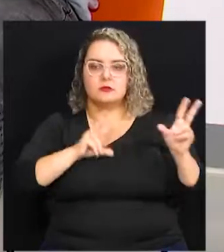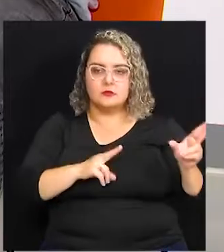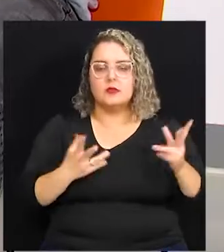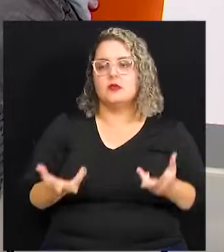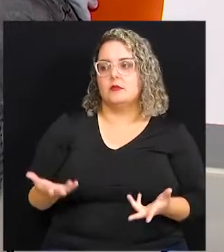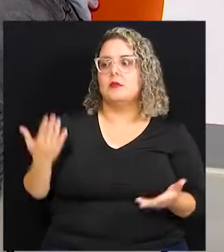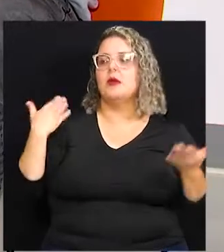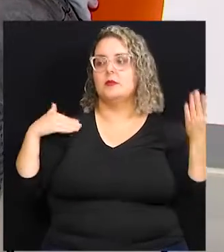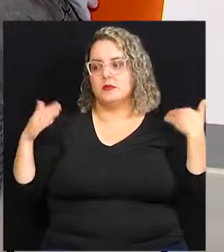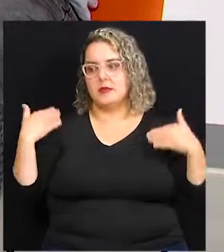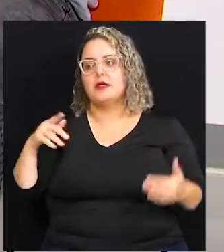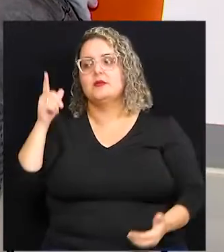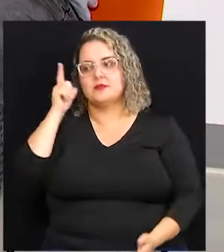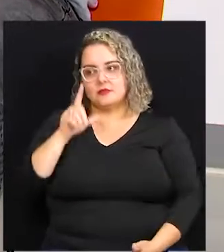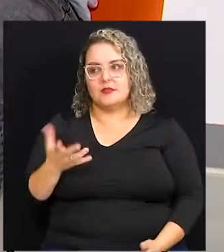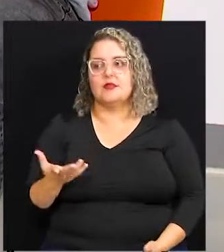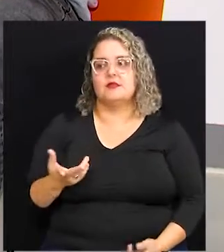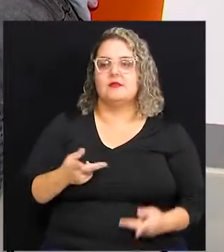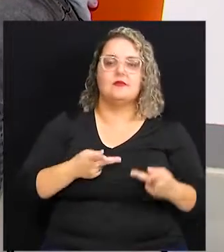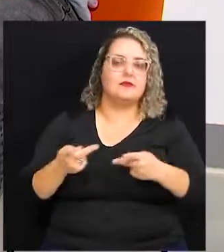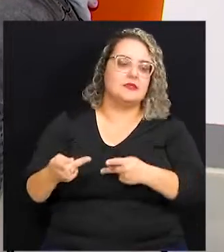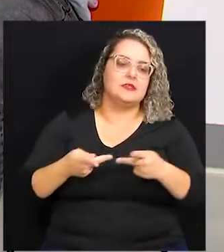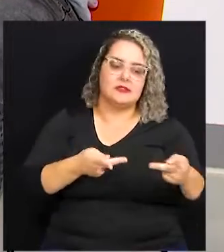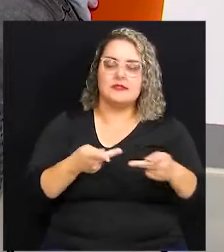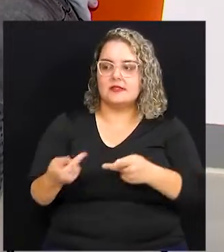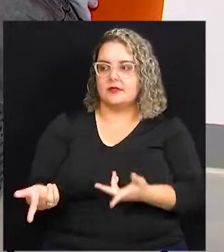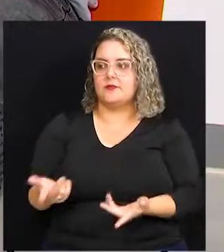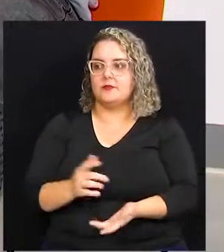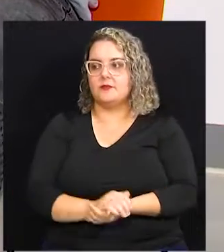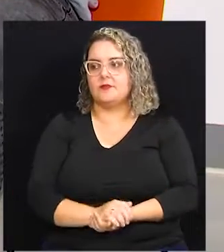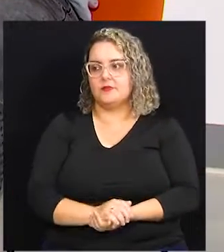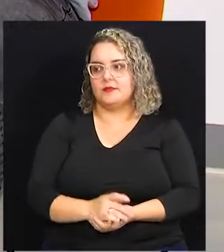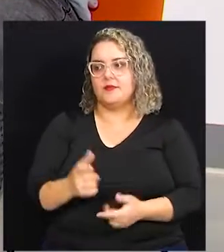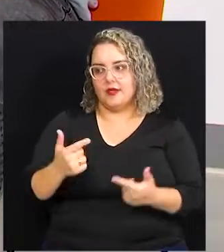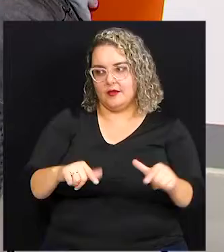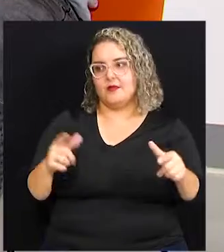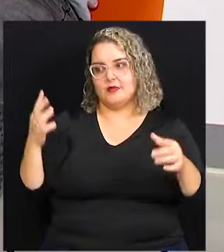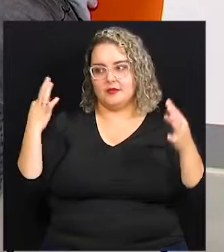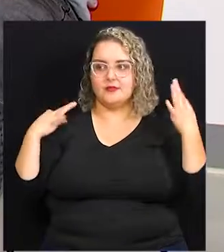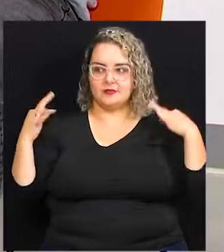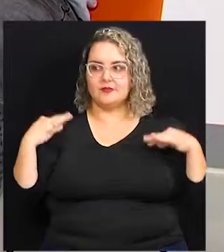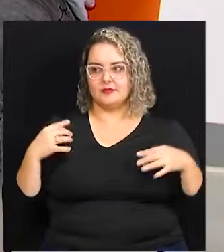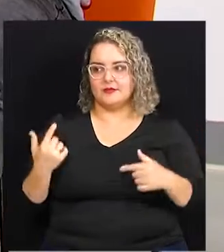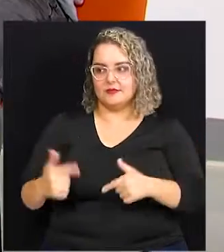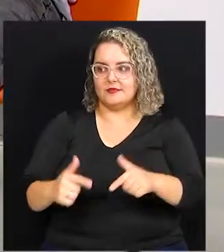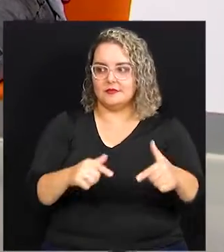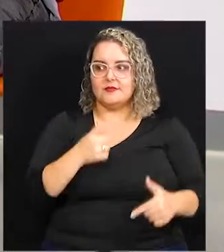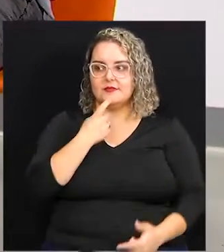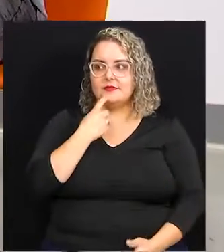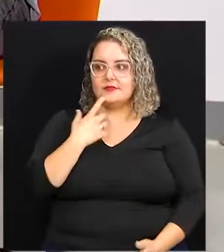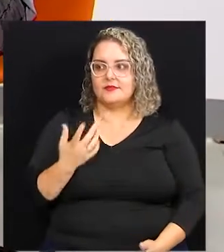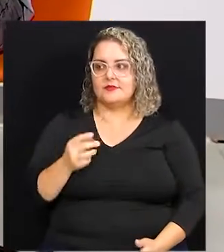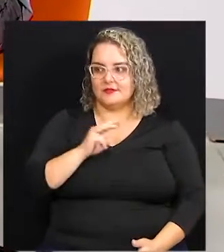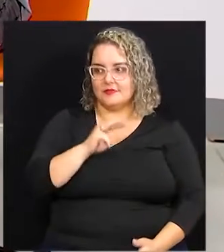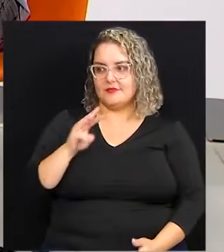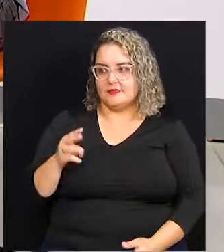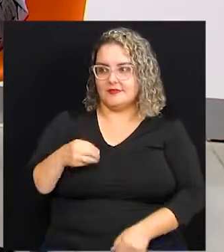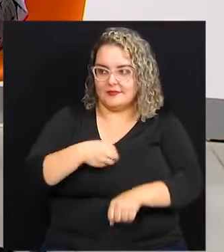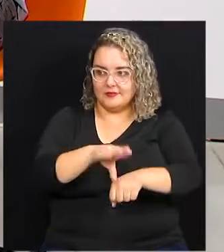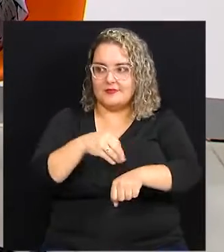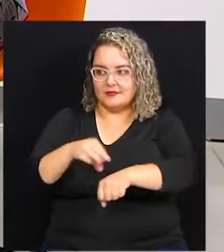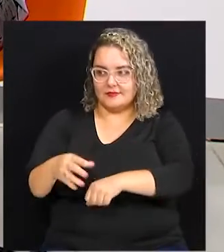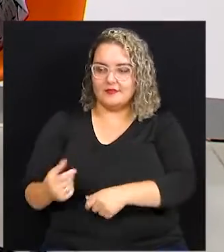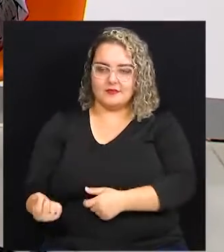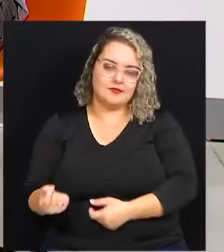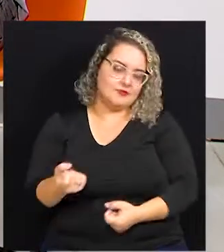dá pra passear, então... Dá pra passear, dá pra você ir visitar um lugar ou outro. Aqui tem uns pontos turísticos aqui em Campinas também, uns lugares que dá pra ir. Acho que no site tem as